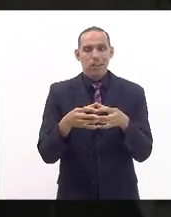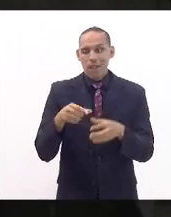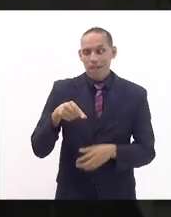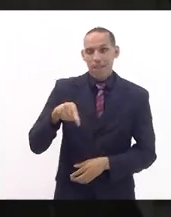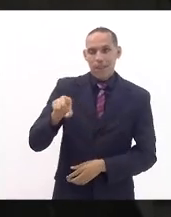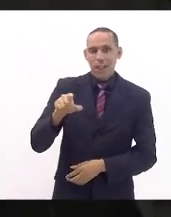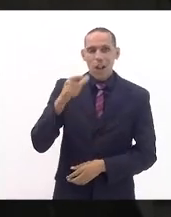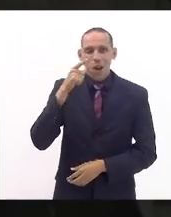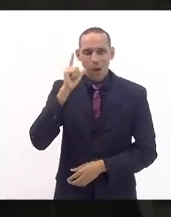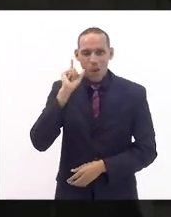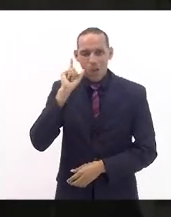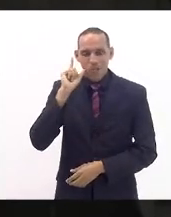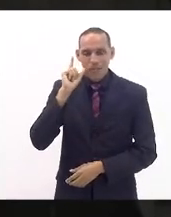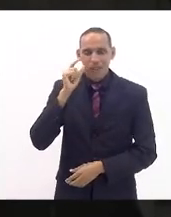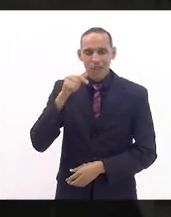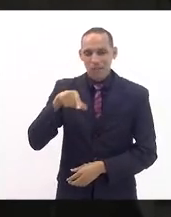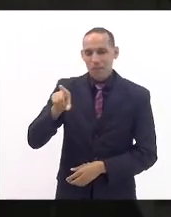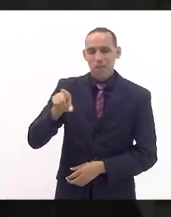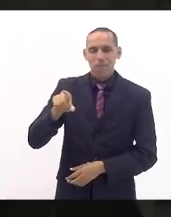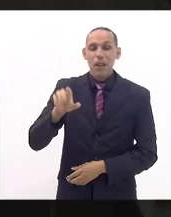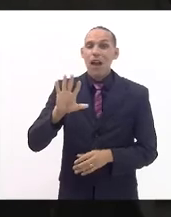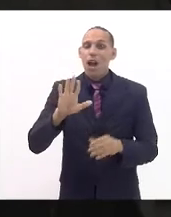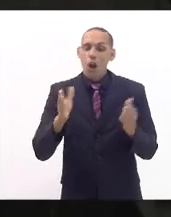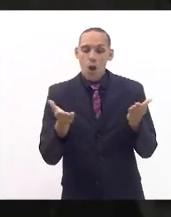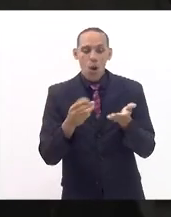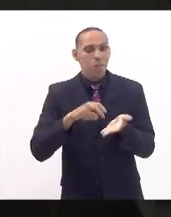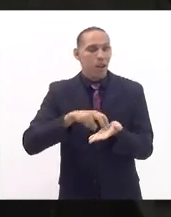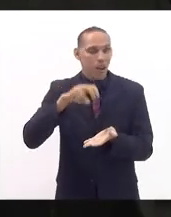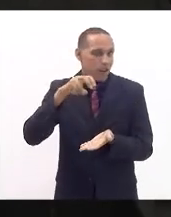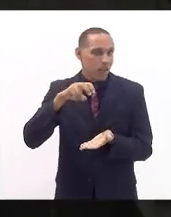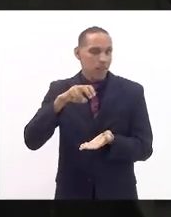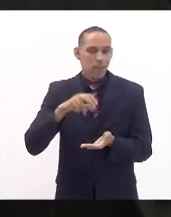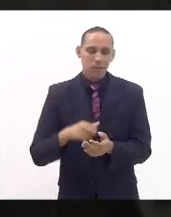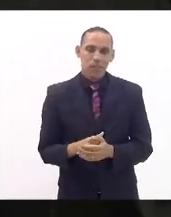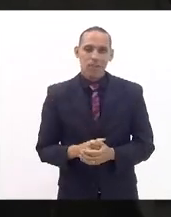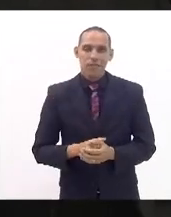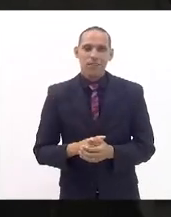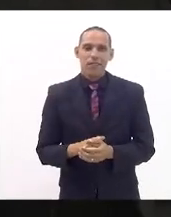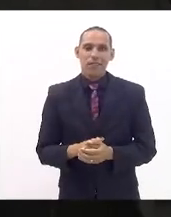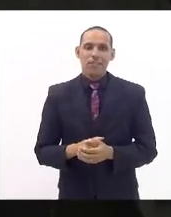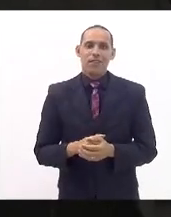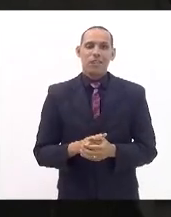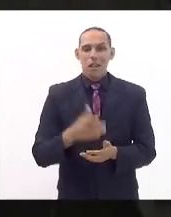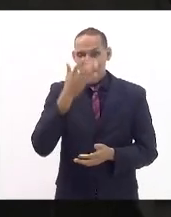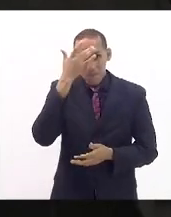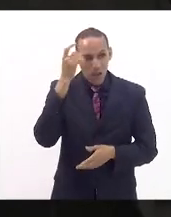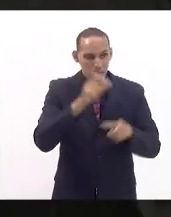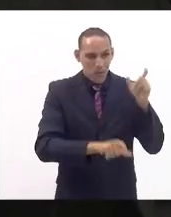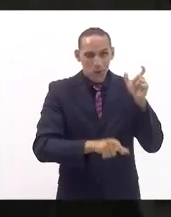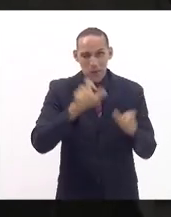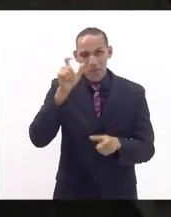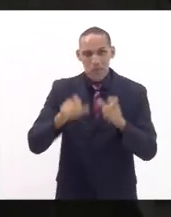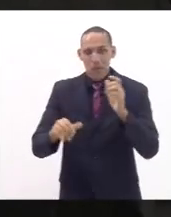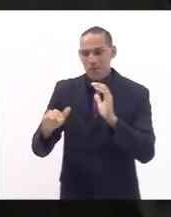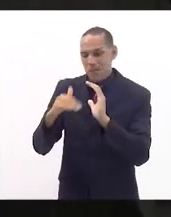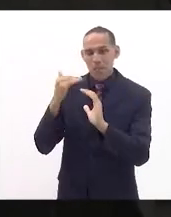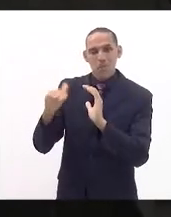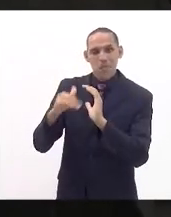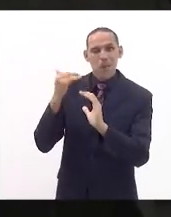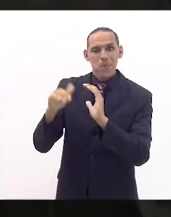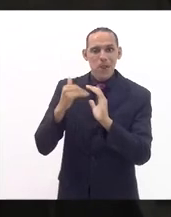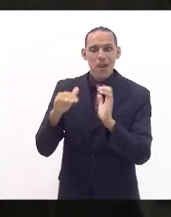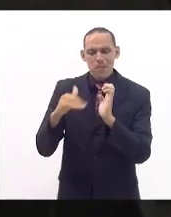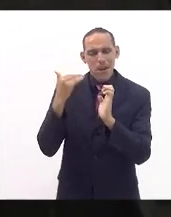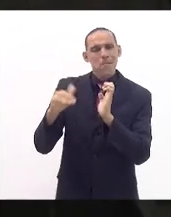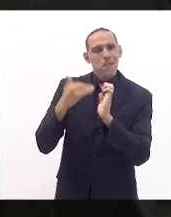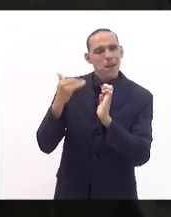dia de ontem, hoje mesmo de manhã, diversas pessoas demandaram